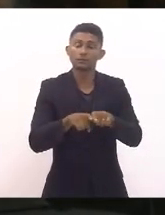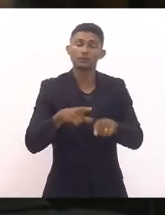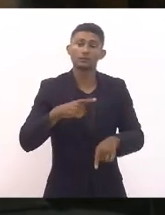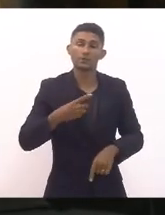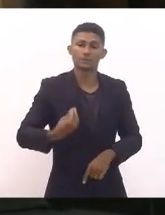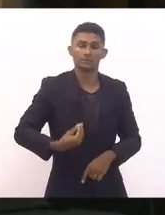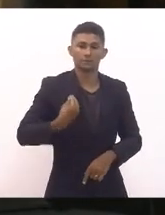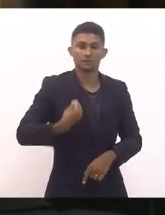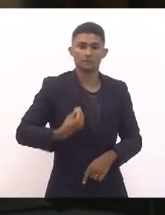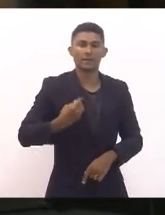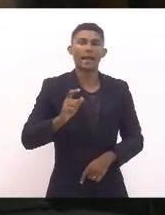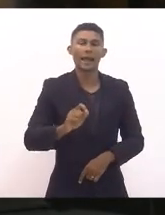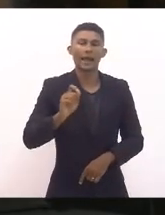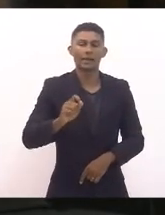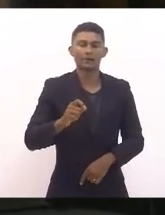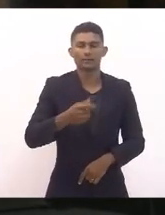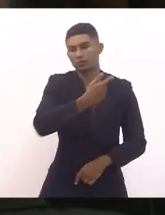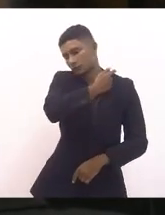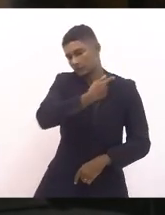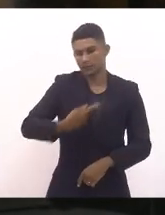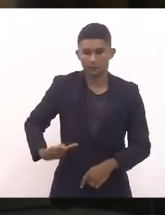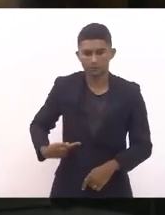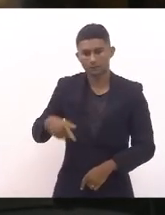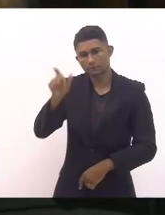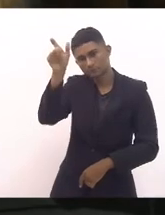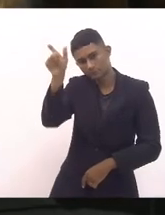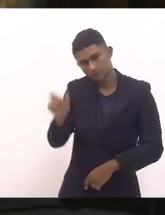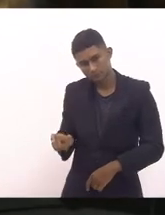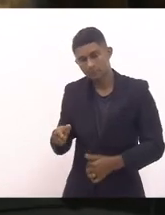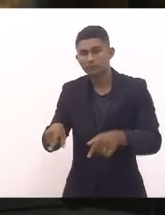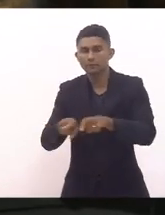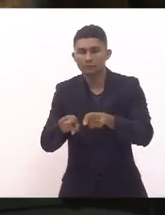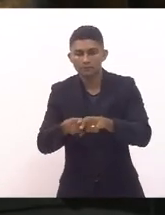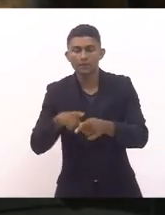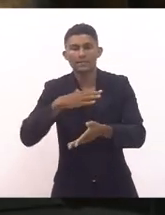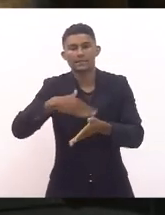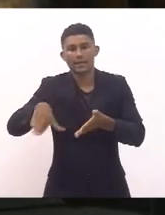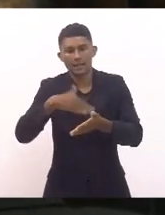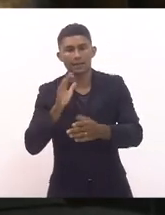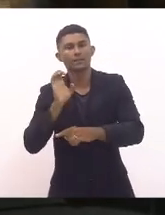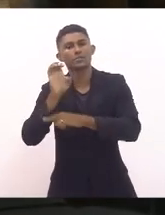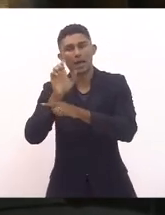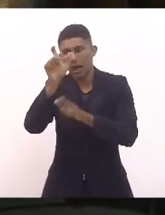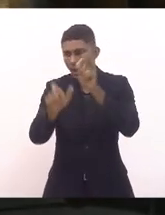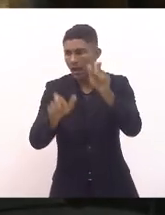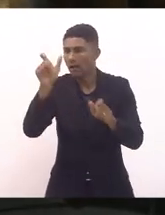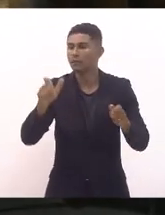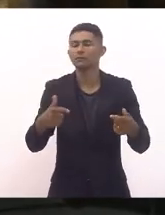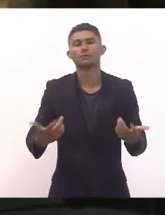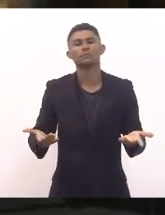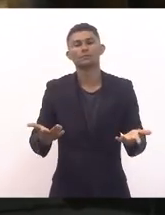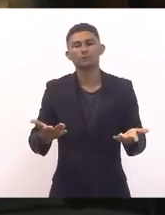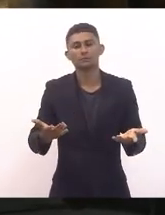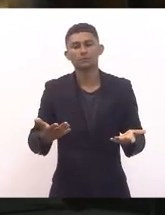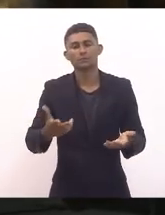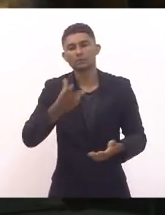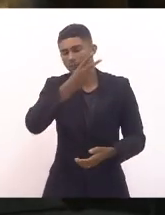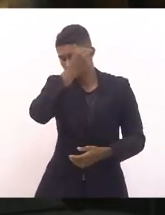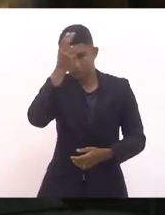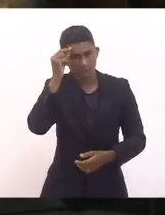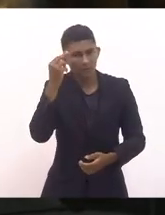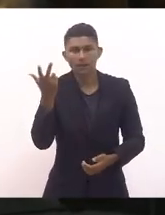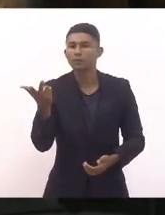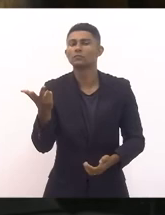nosso governador, Cláudio Castro, diversos secretários de Estado, secretários municipais, nosso prefeito,